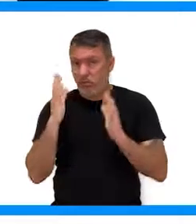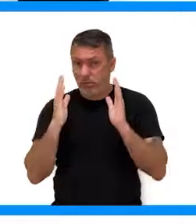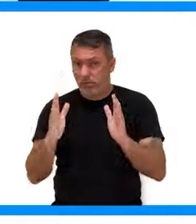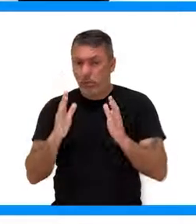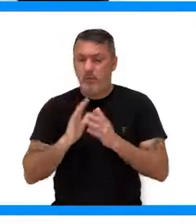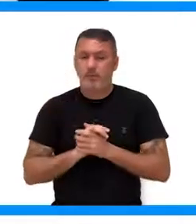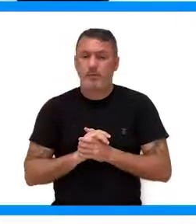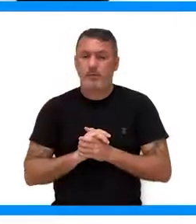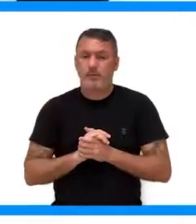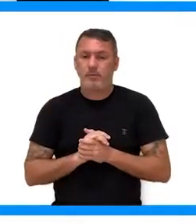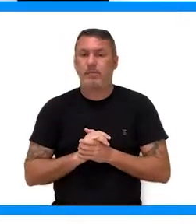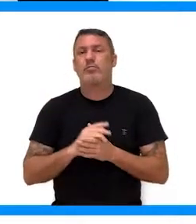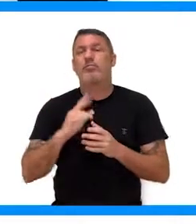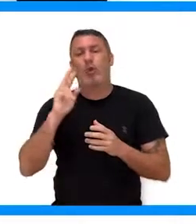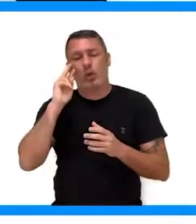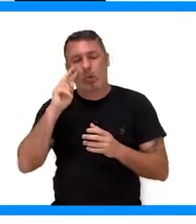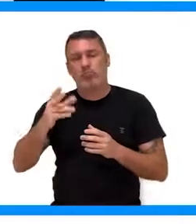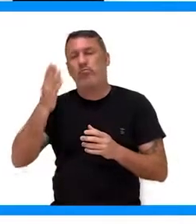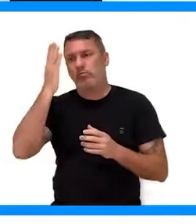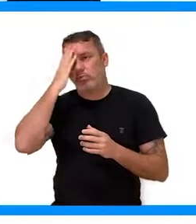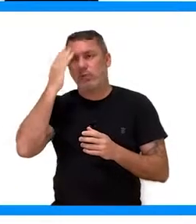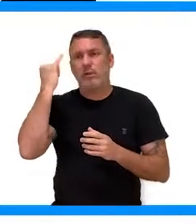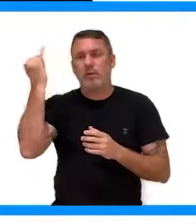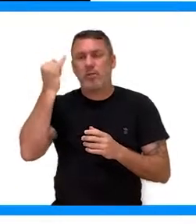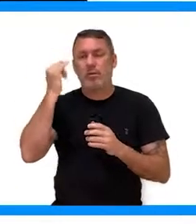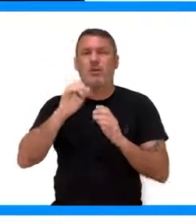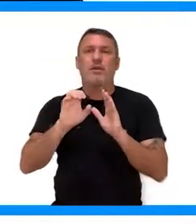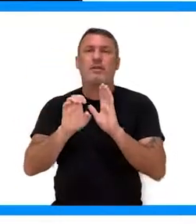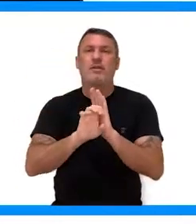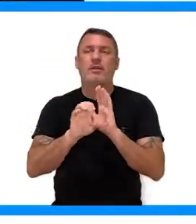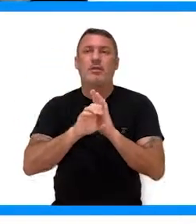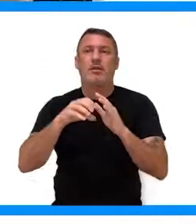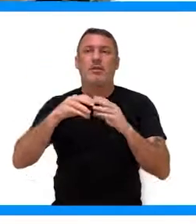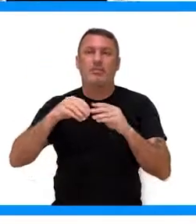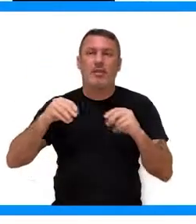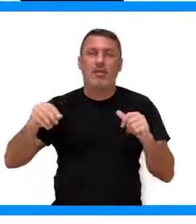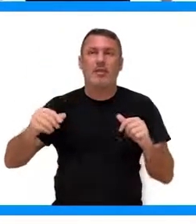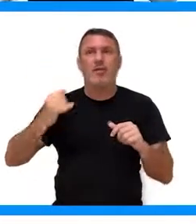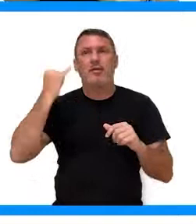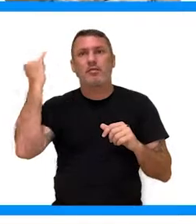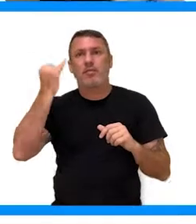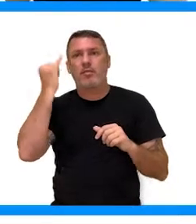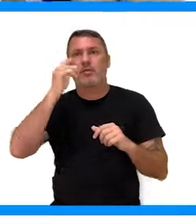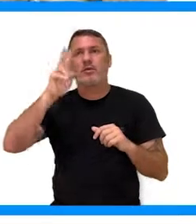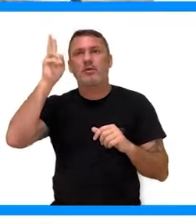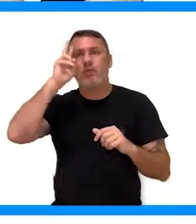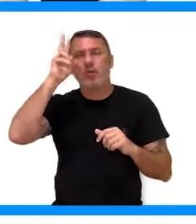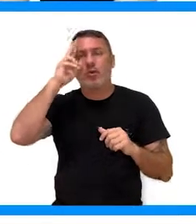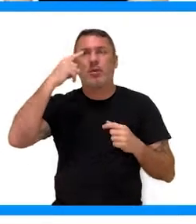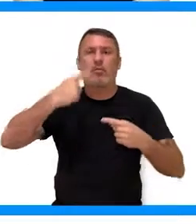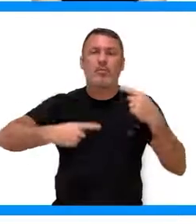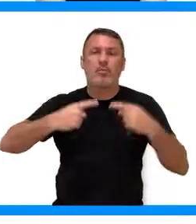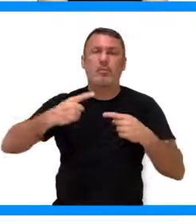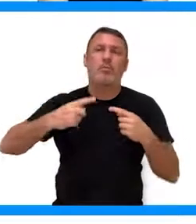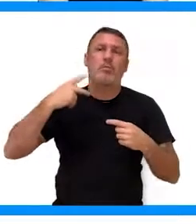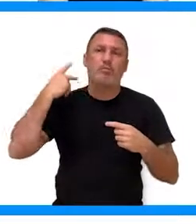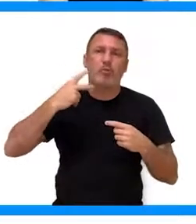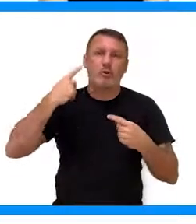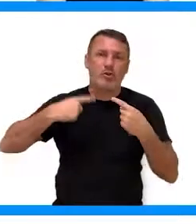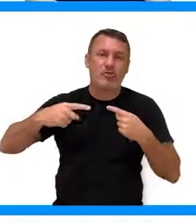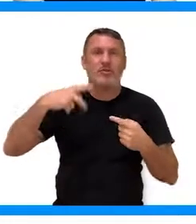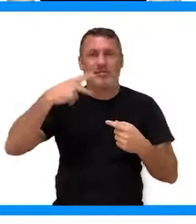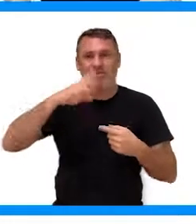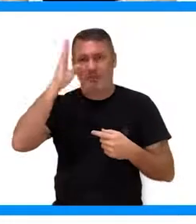1964, e nós reconhecemos a importância do Estatuto da Terra para a importância histórica,